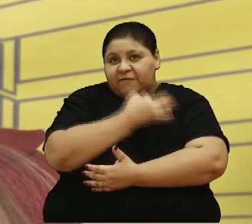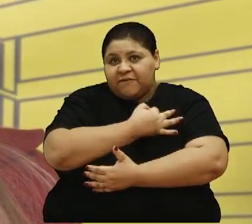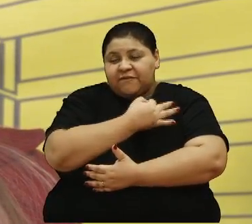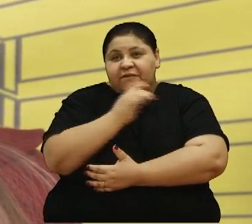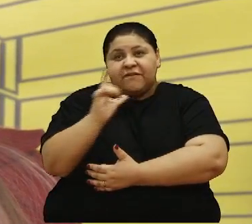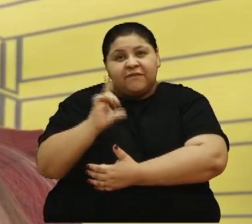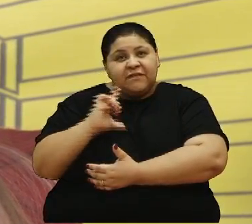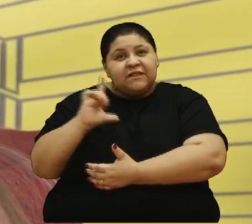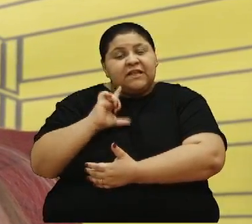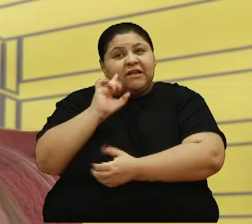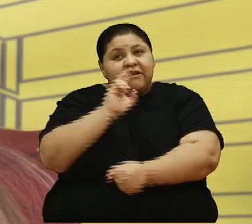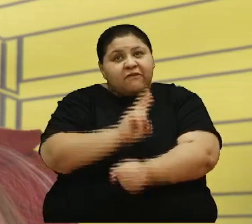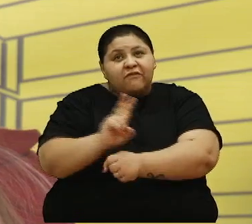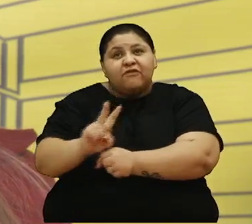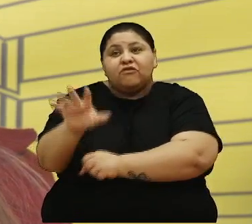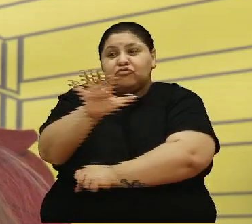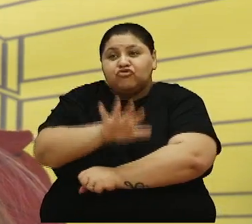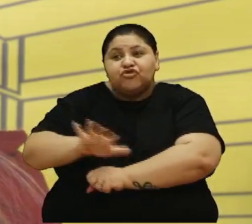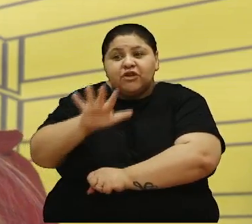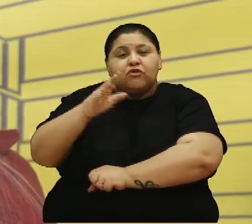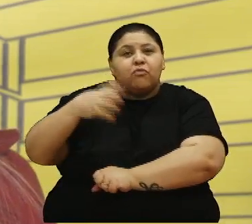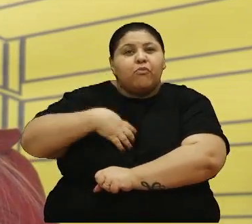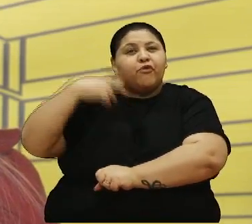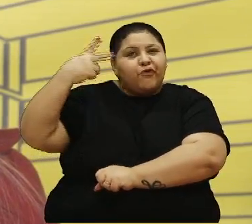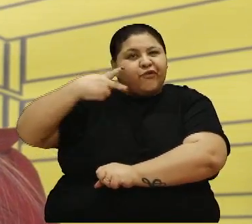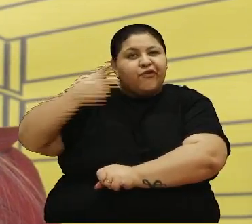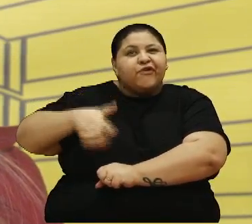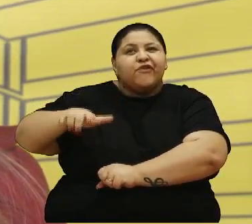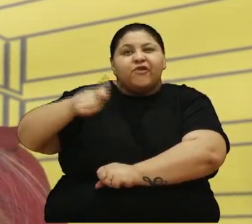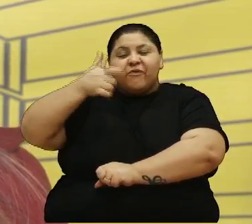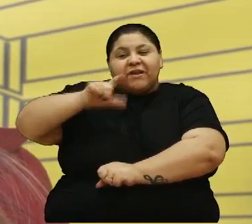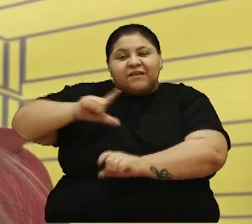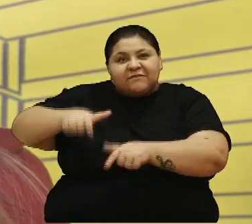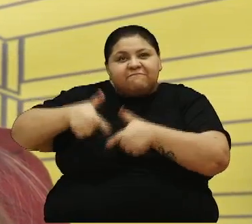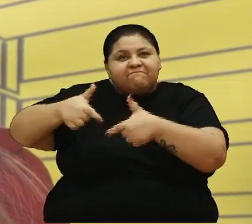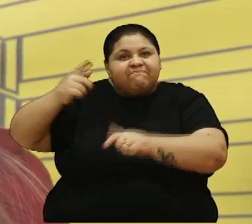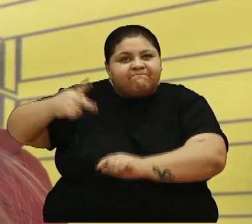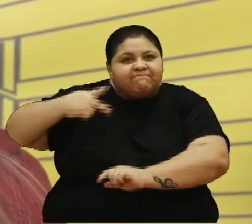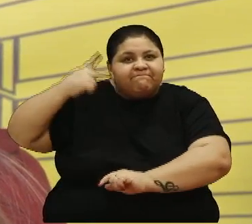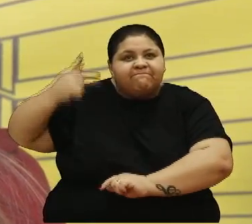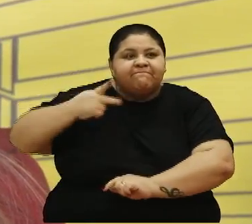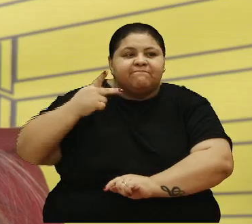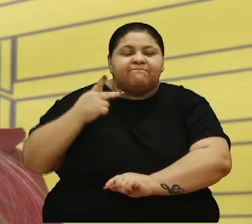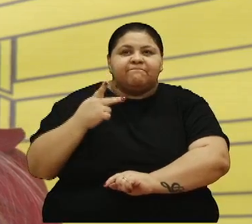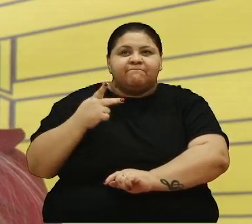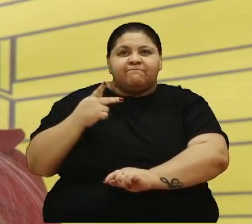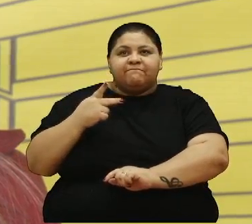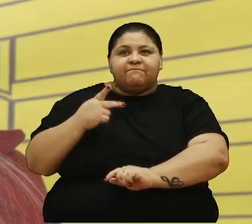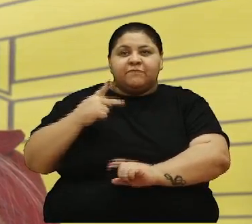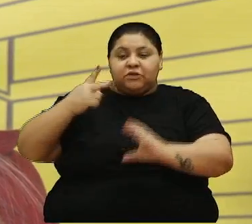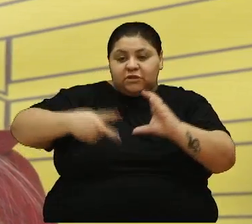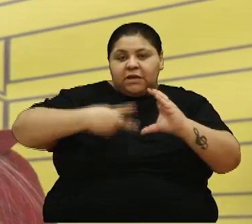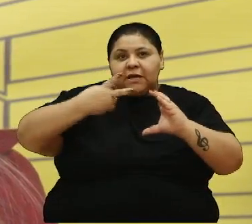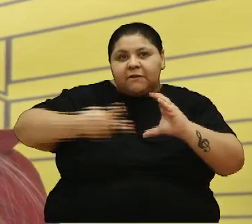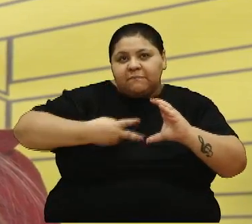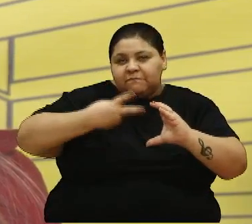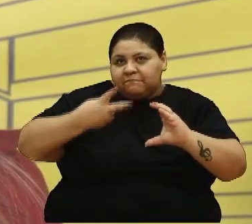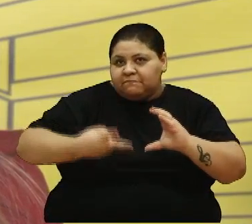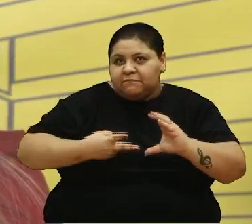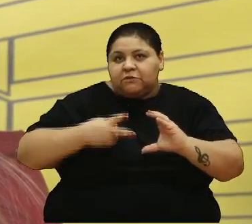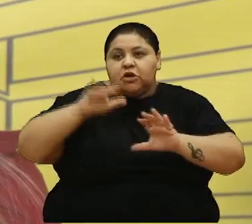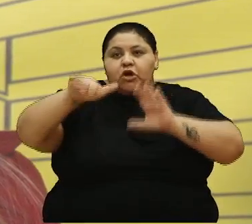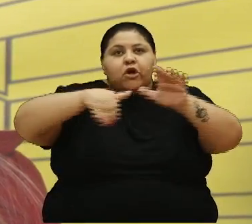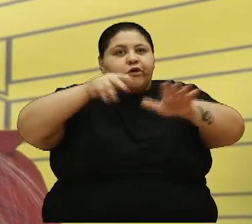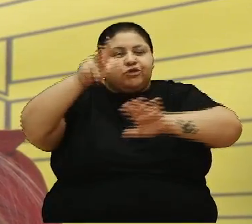tem que ser tratado de forma política. Eu acho que tem que haver uma ação política de parte da Câmara Municipal, chamar